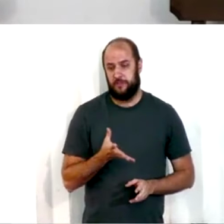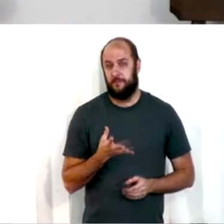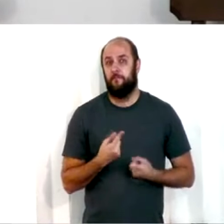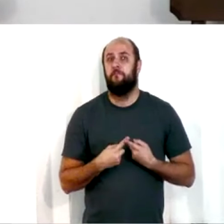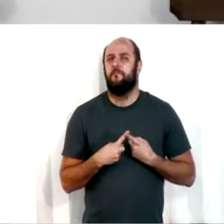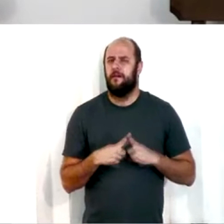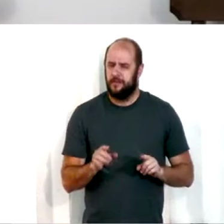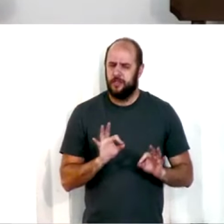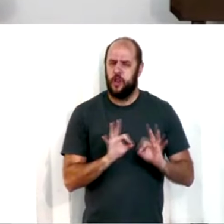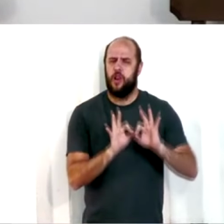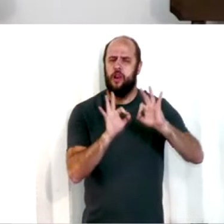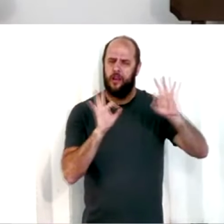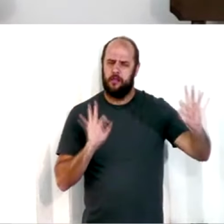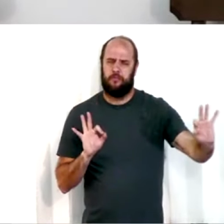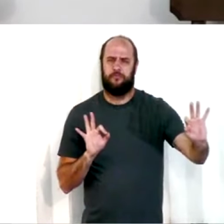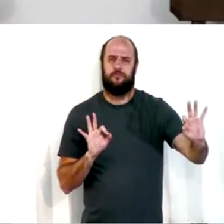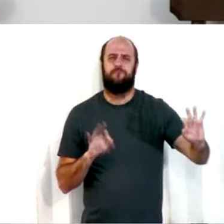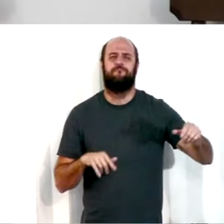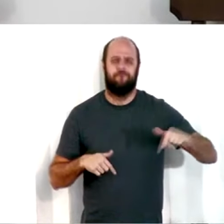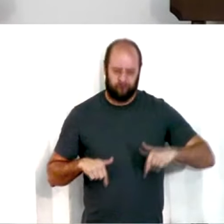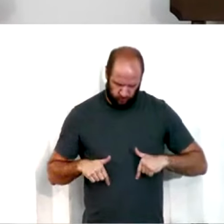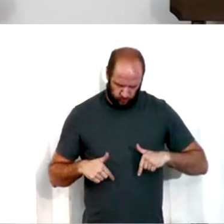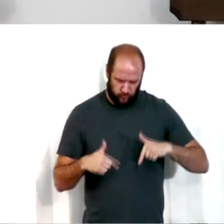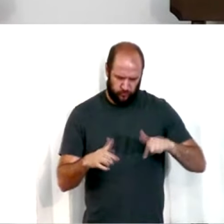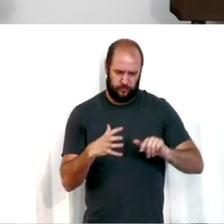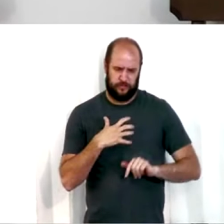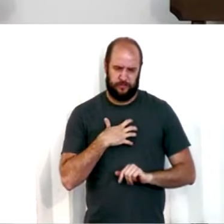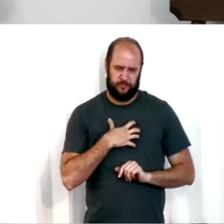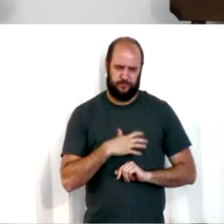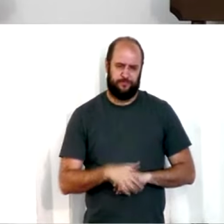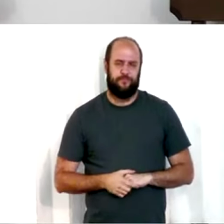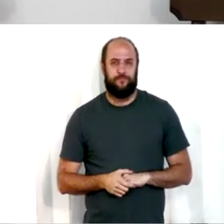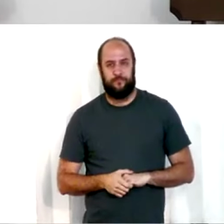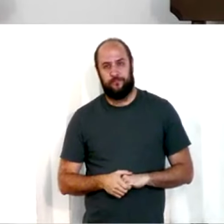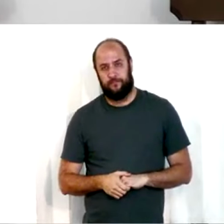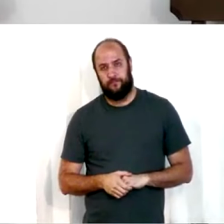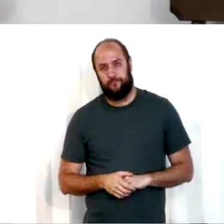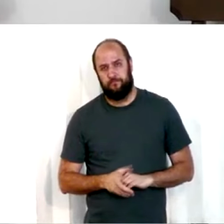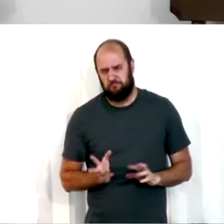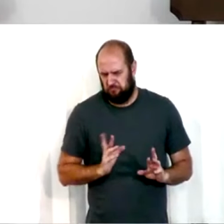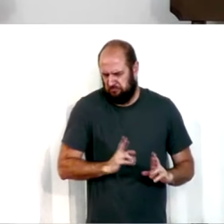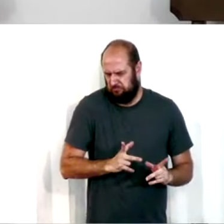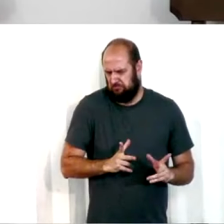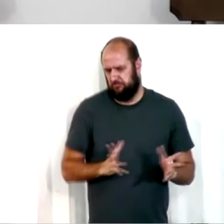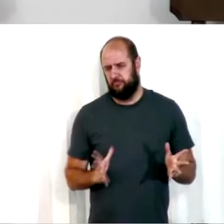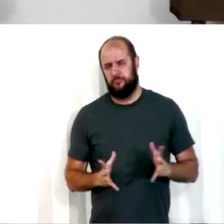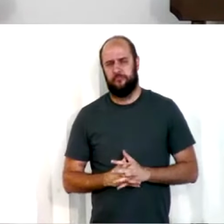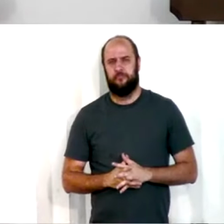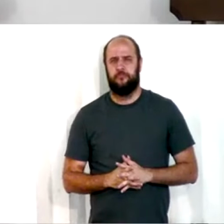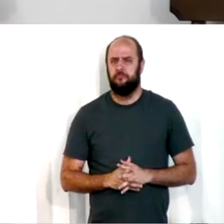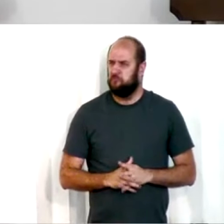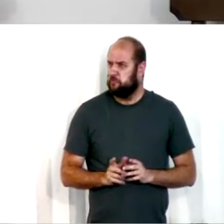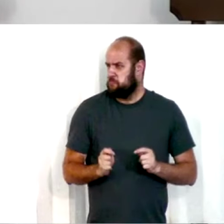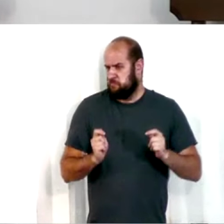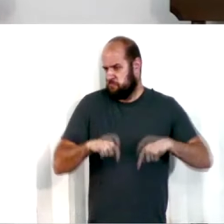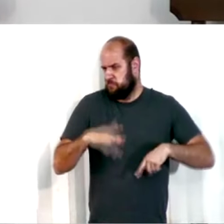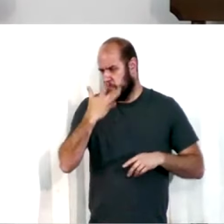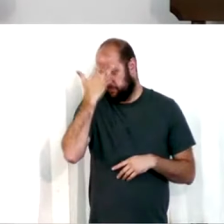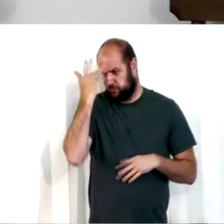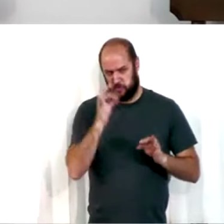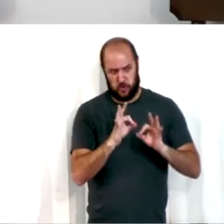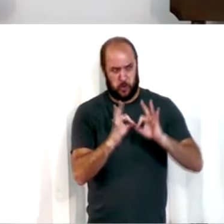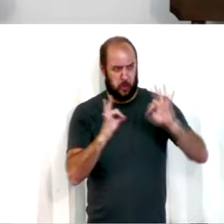mesmo longe, ele batalhava por eles. Parece estranho, né? Será que é possível alguém estar longe